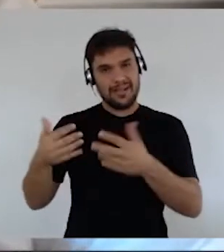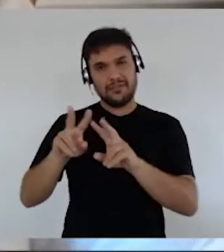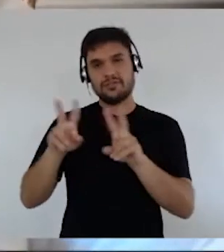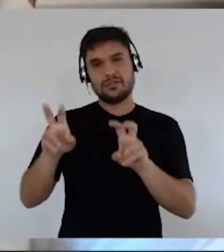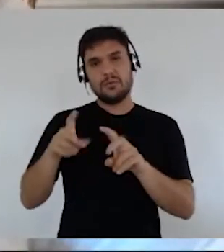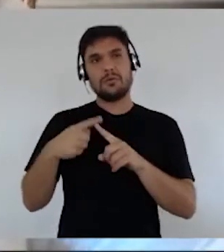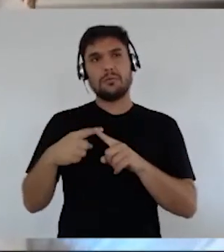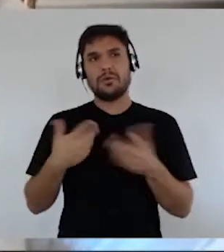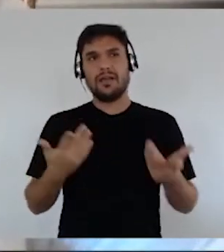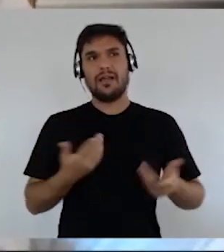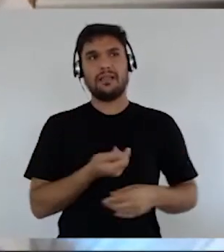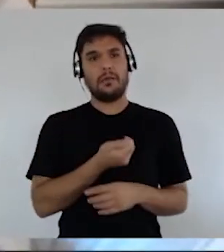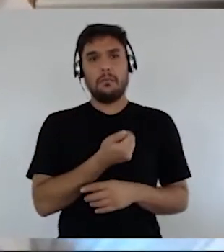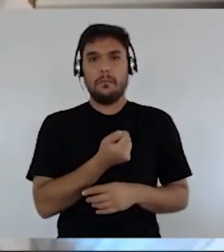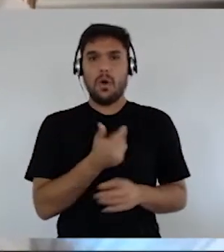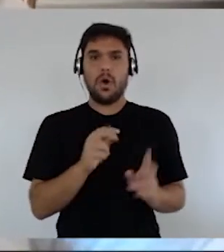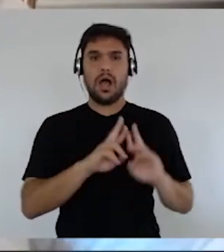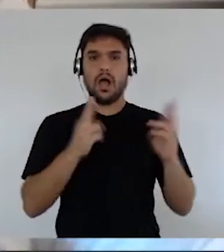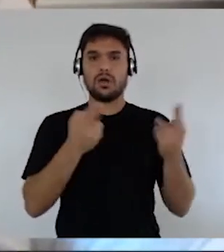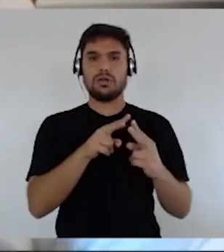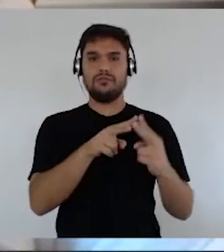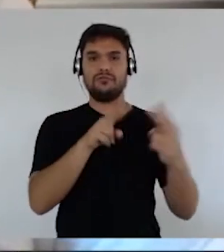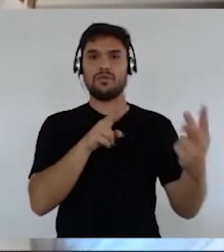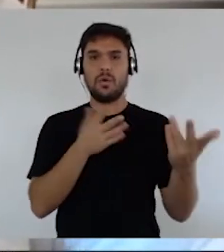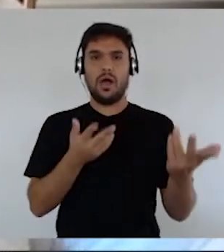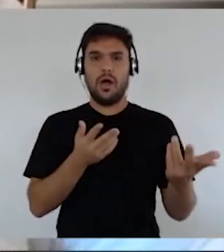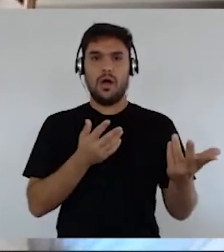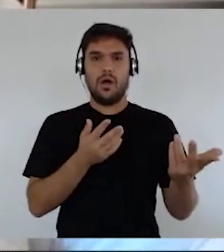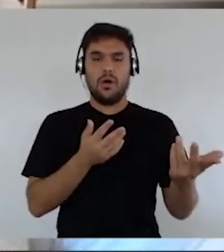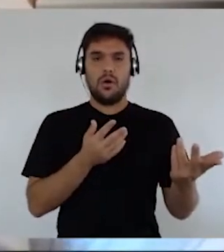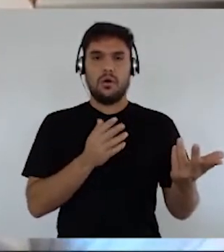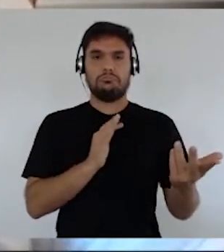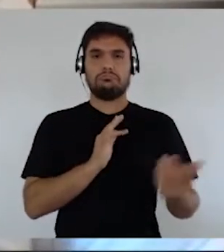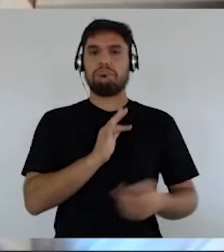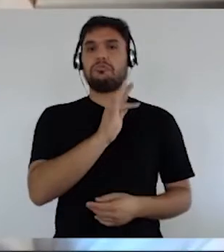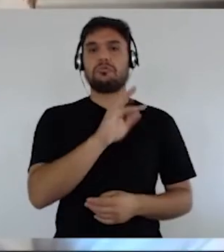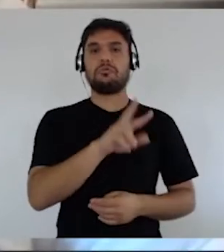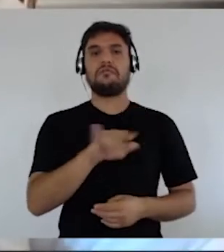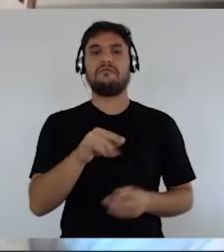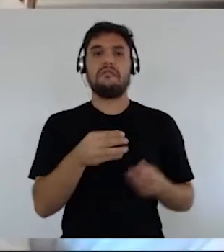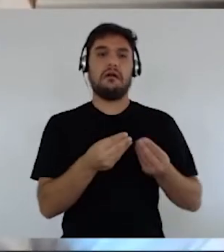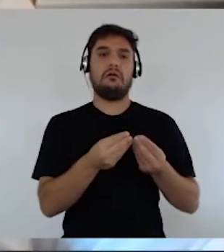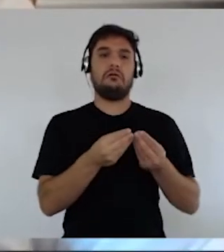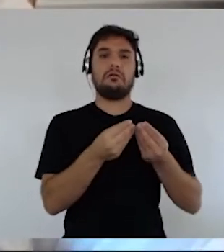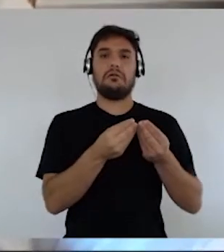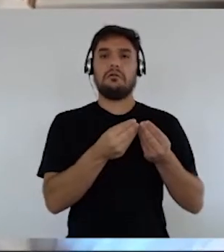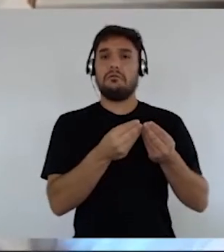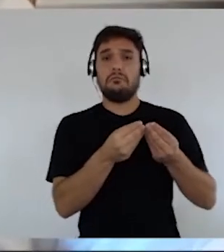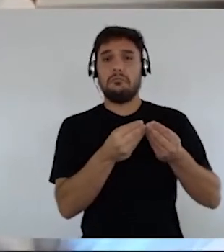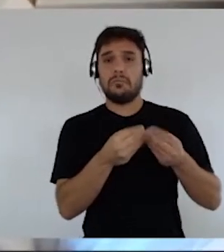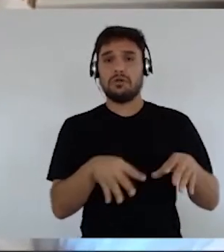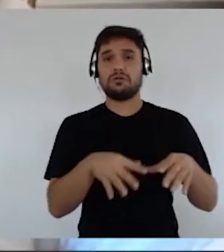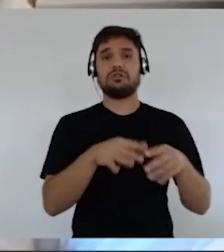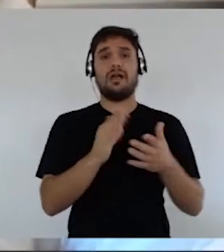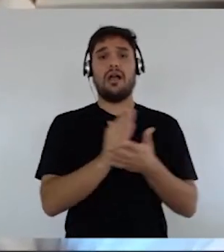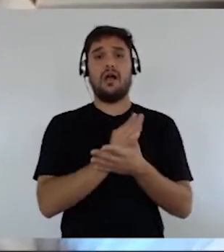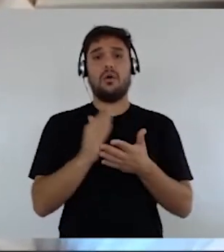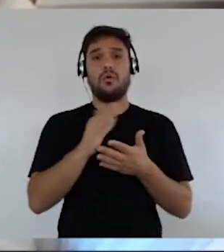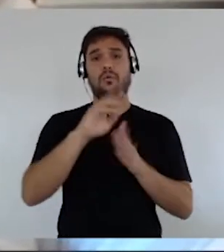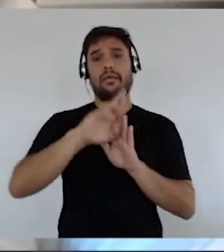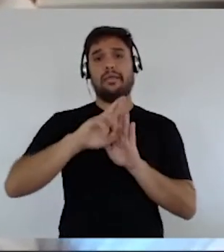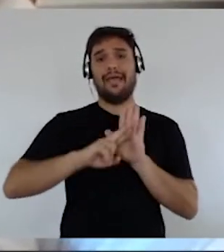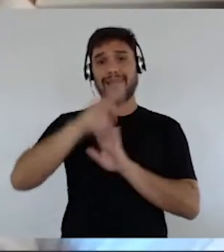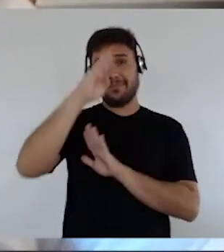ponto as audiências virtuais vão pôr em causa ou devem pôr em causa esses dois princípios e relativizar